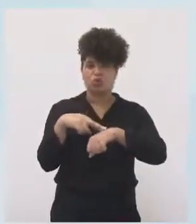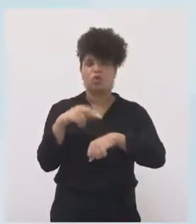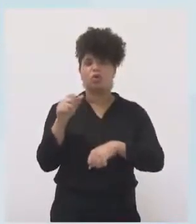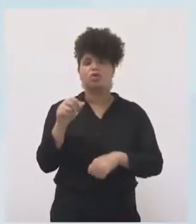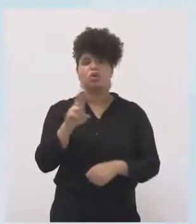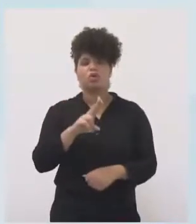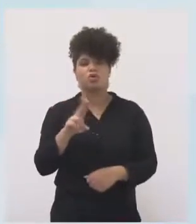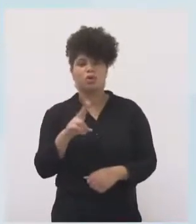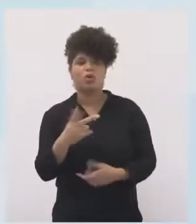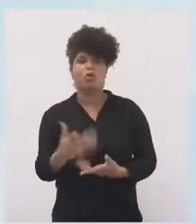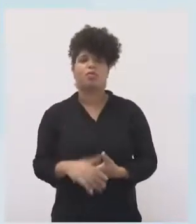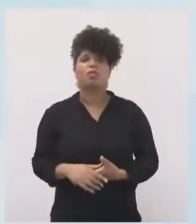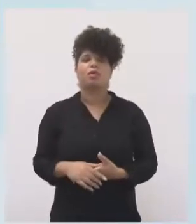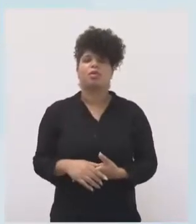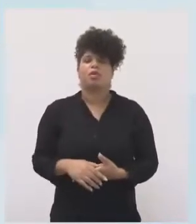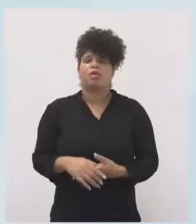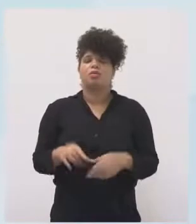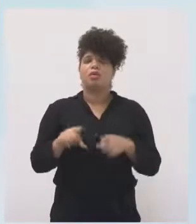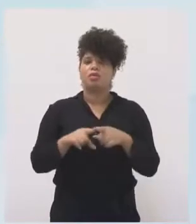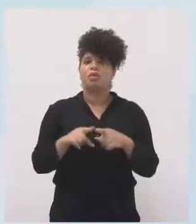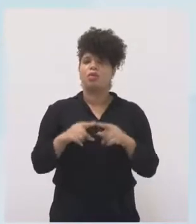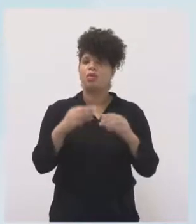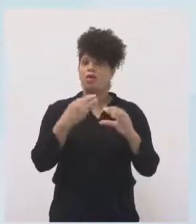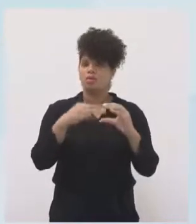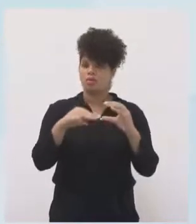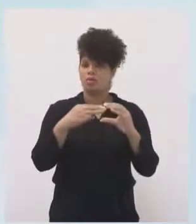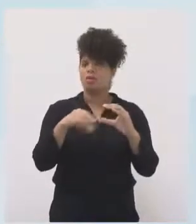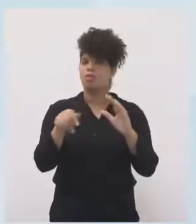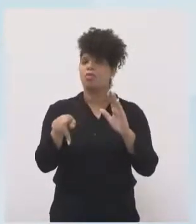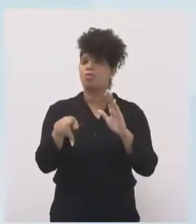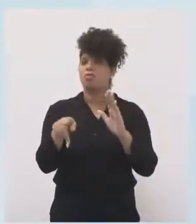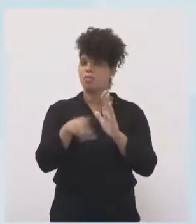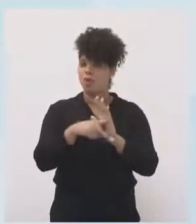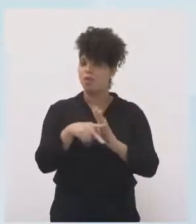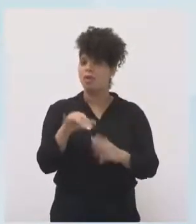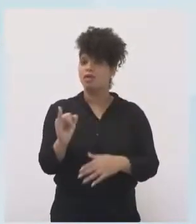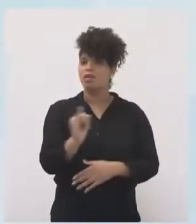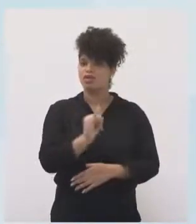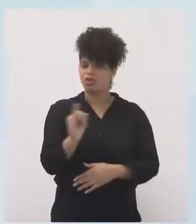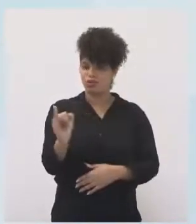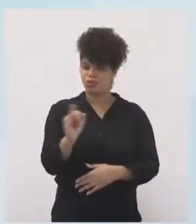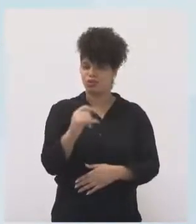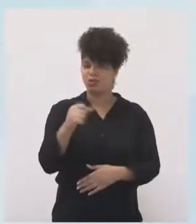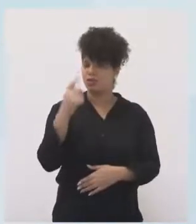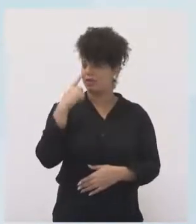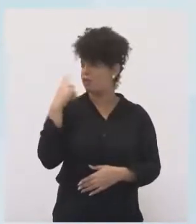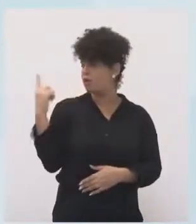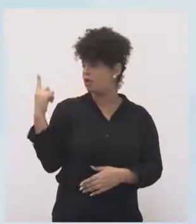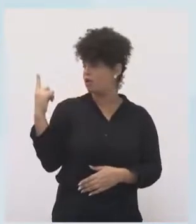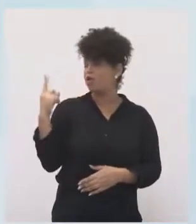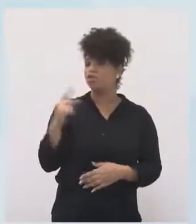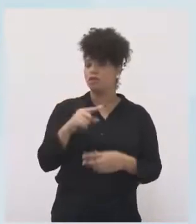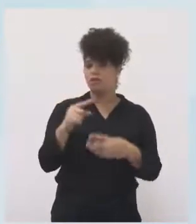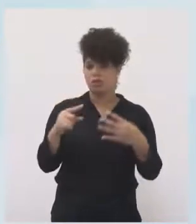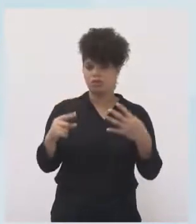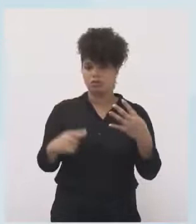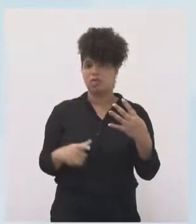O seu endereço de e-mail precisa ser o seu e-mail institucional, precisa ser um desses aí que está aparecendo na tela.